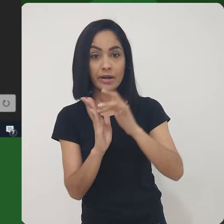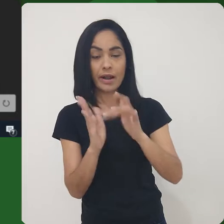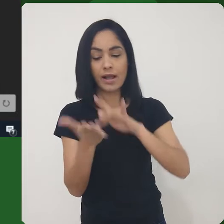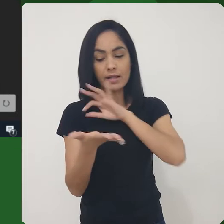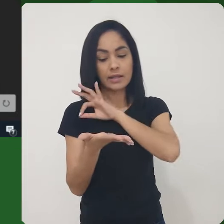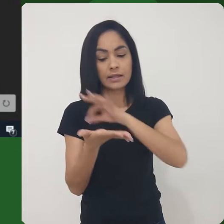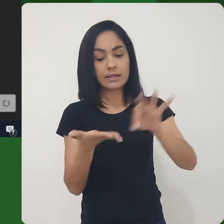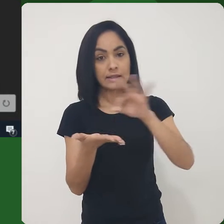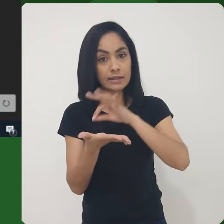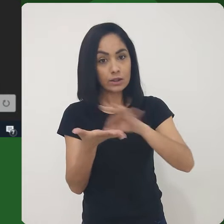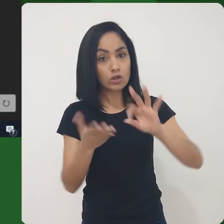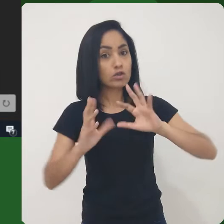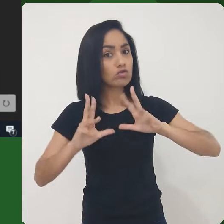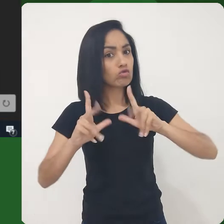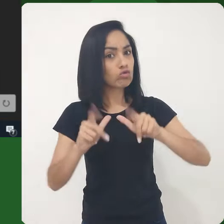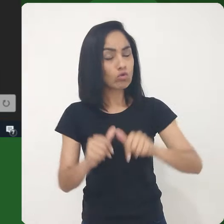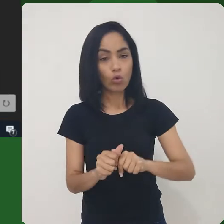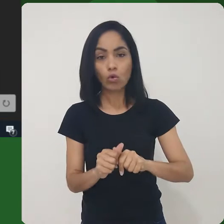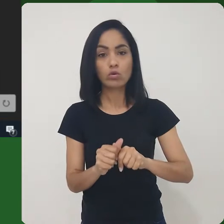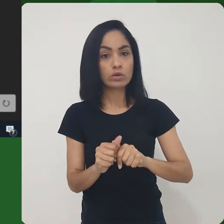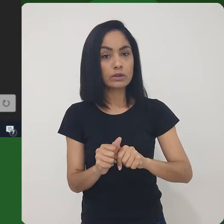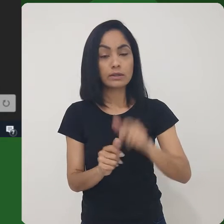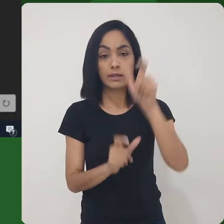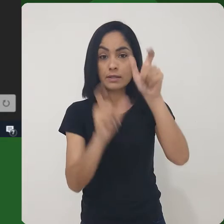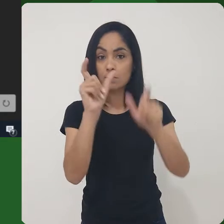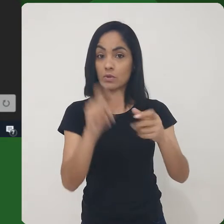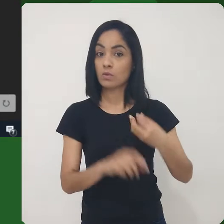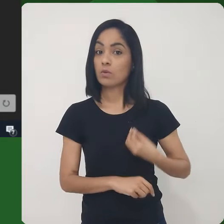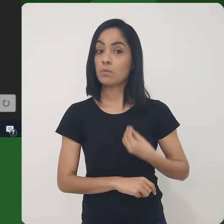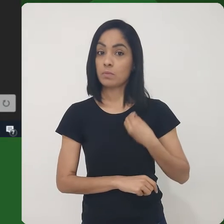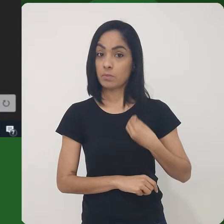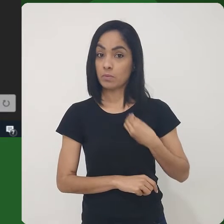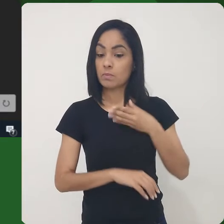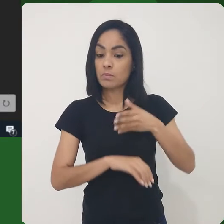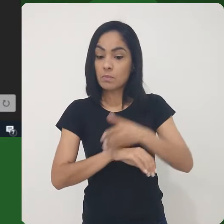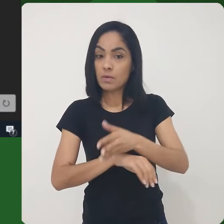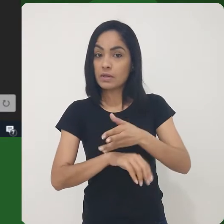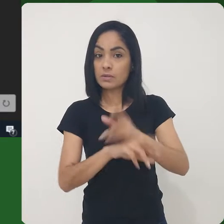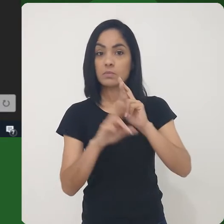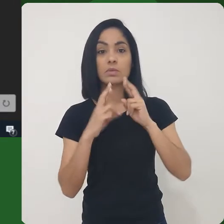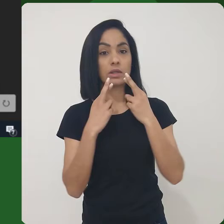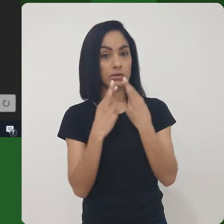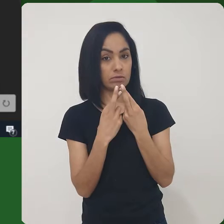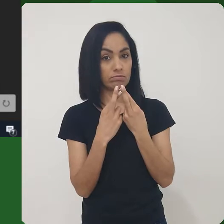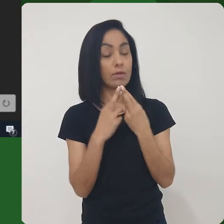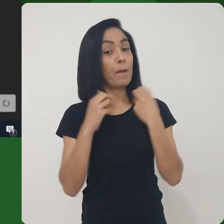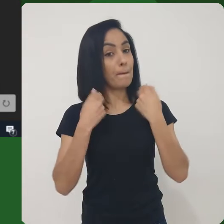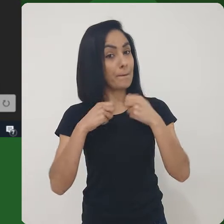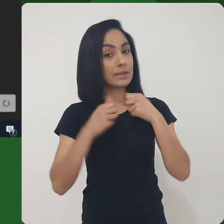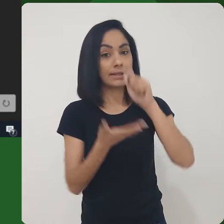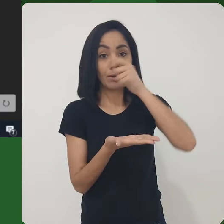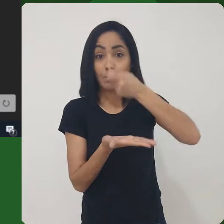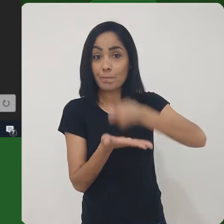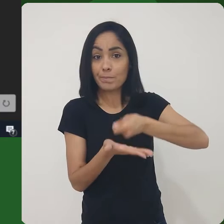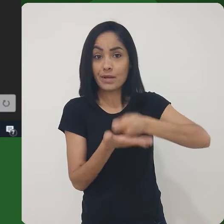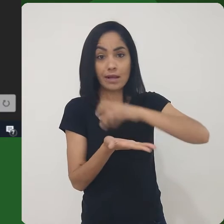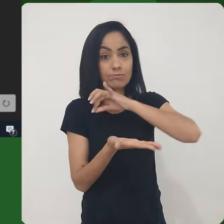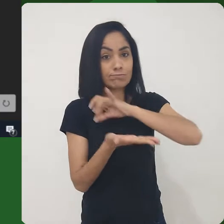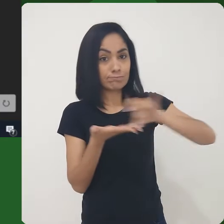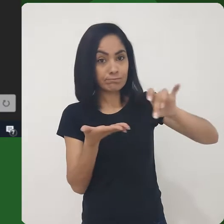a assinatura de todas as autoridades, todas as pessoas que tiveram nela presentes.